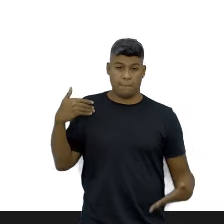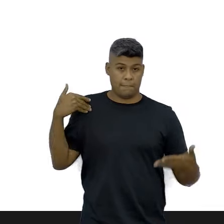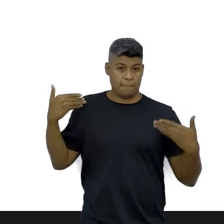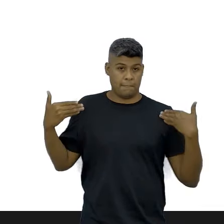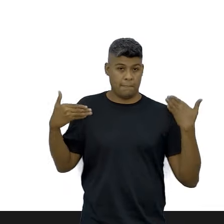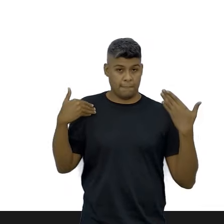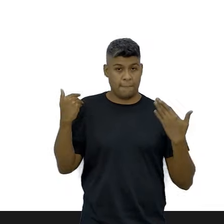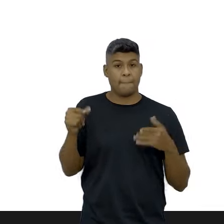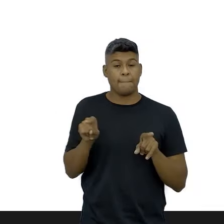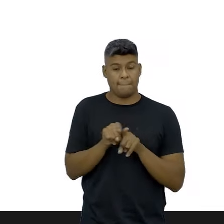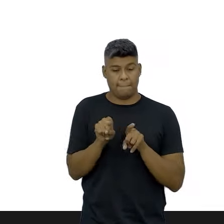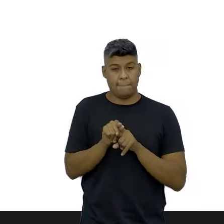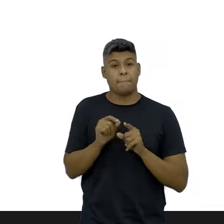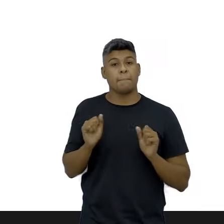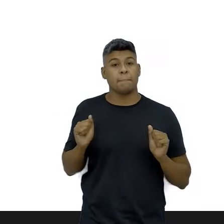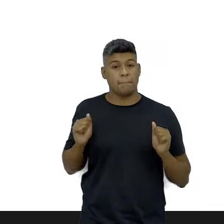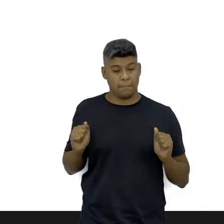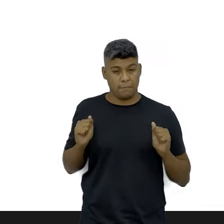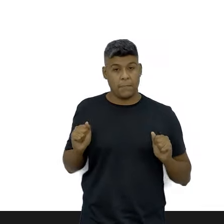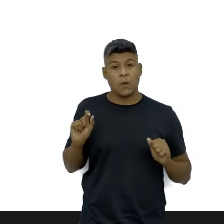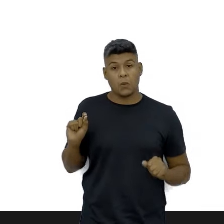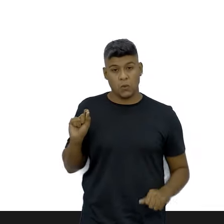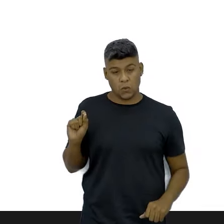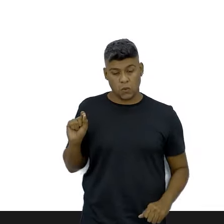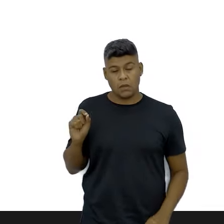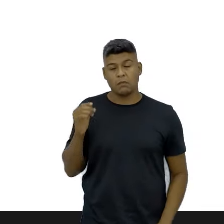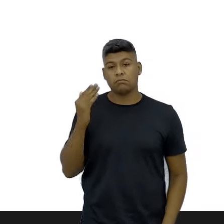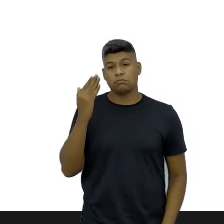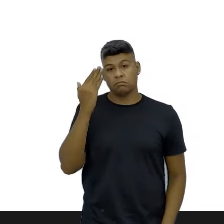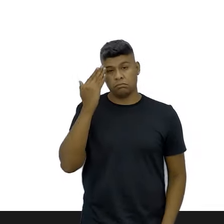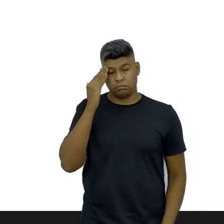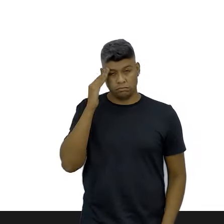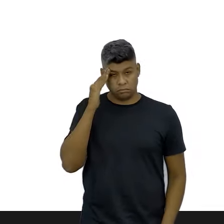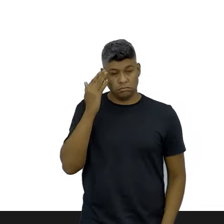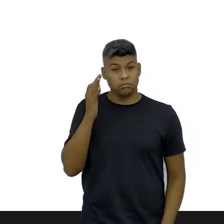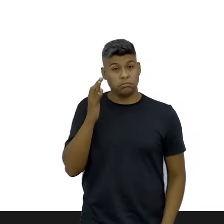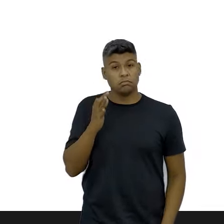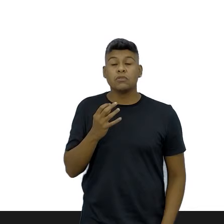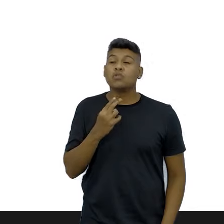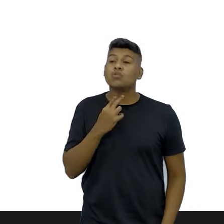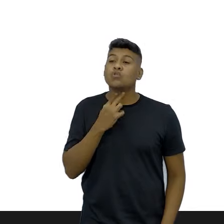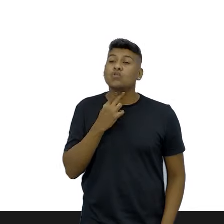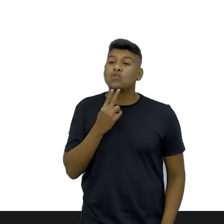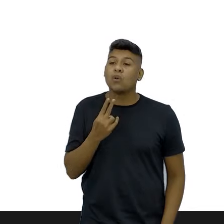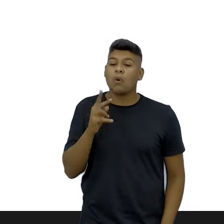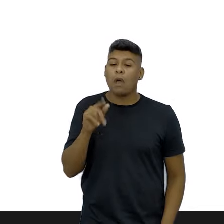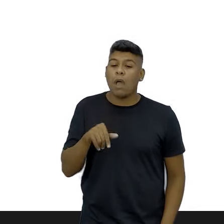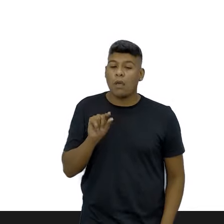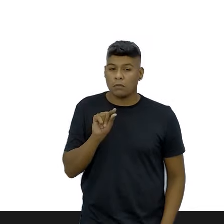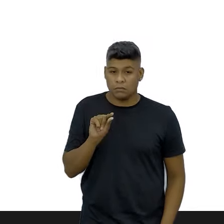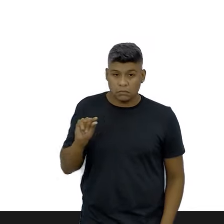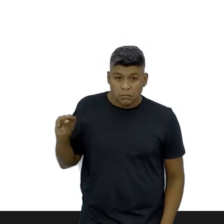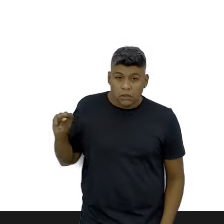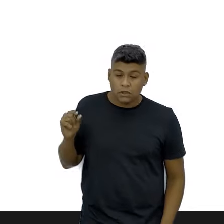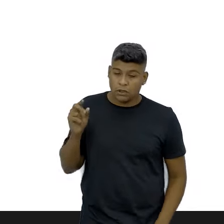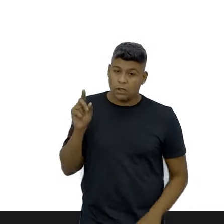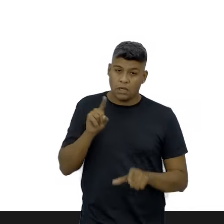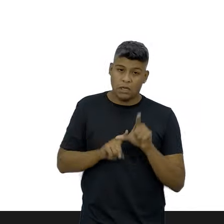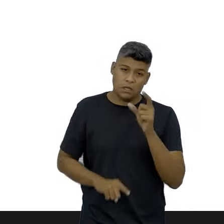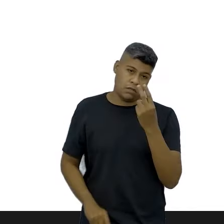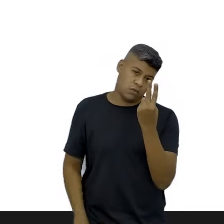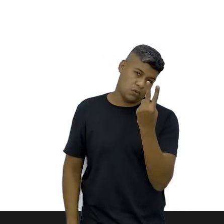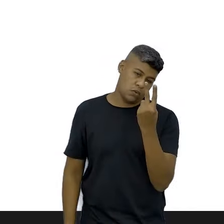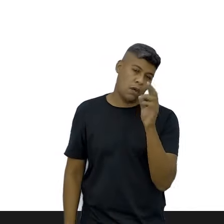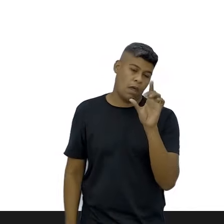e aí também eu posso levar essa compreensão, né, que certos sons são grafados aí com duas letras, né, no